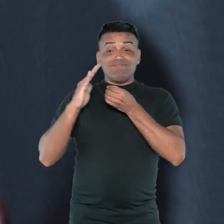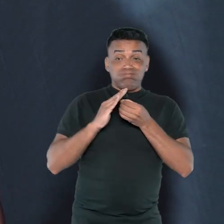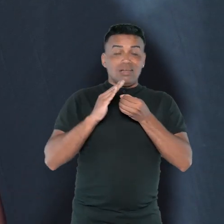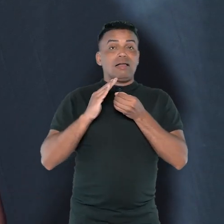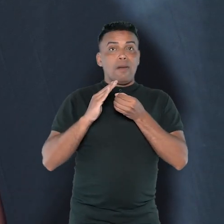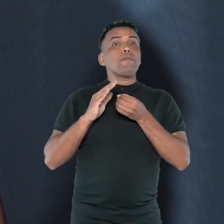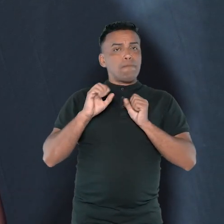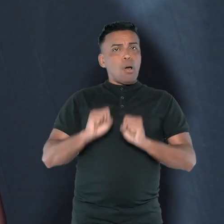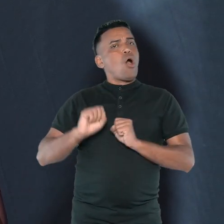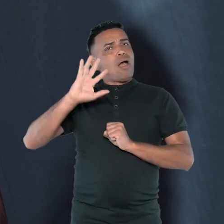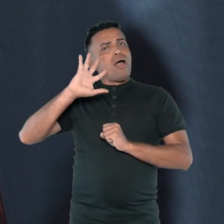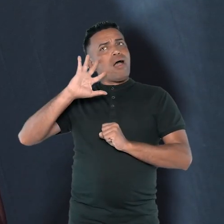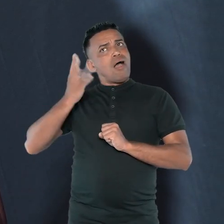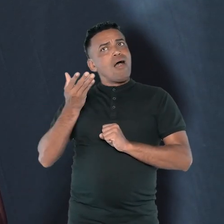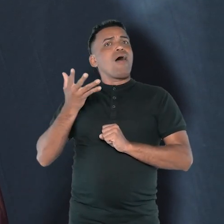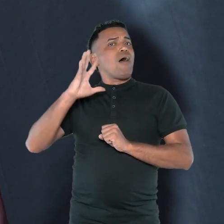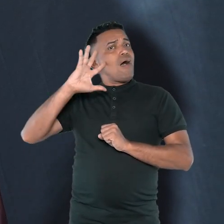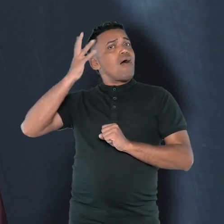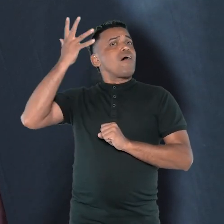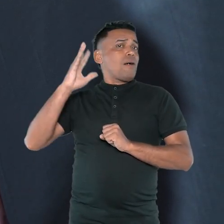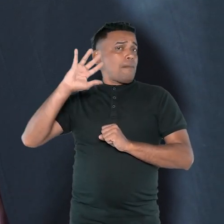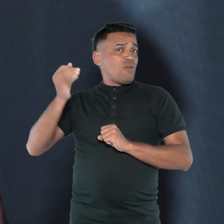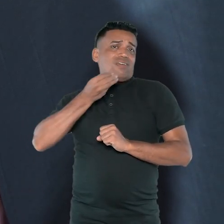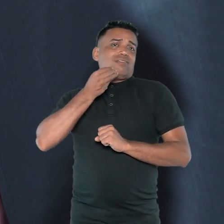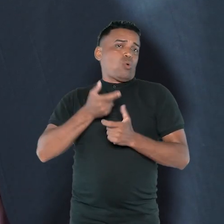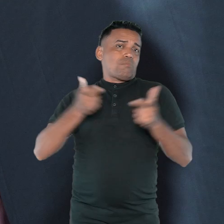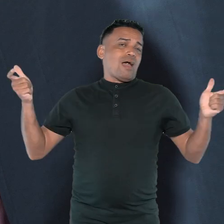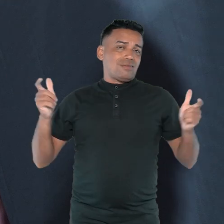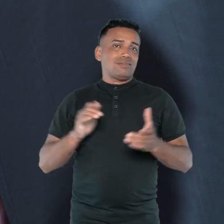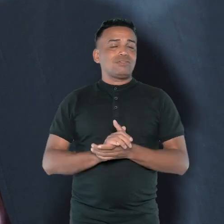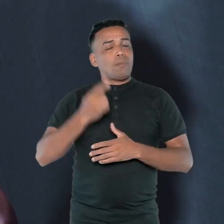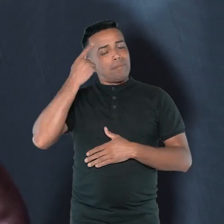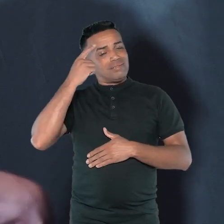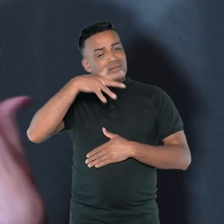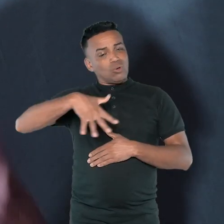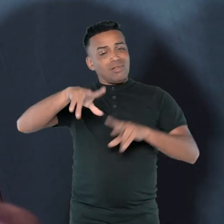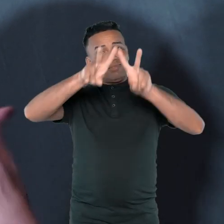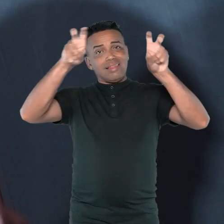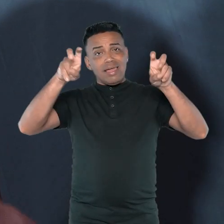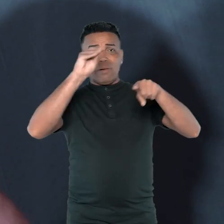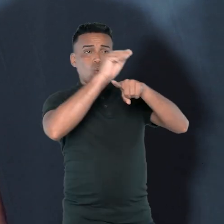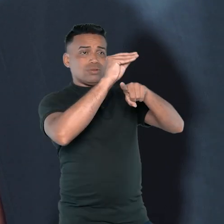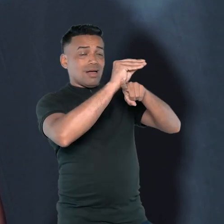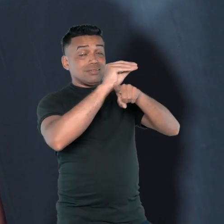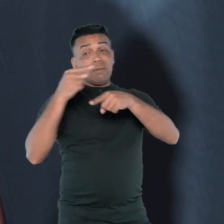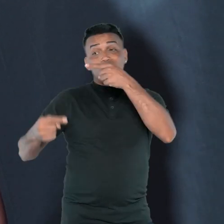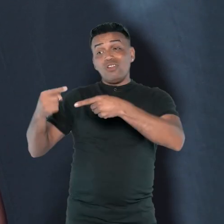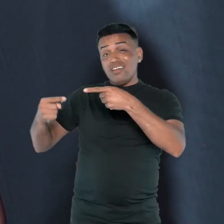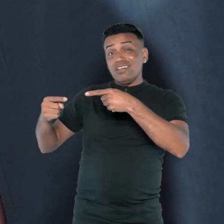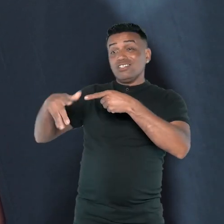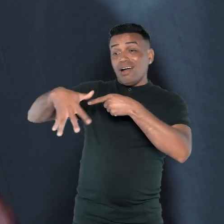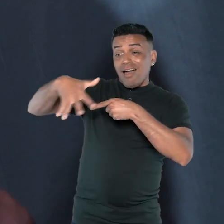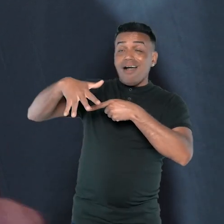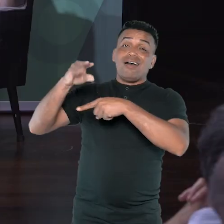proveitoso. Então, eu acredito que pensando o cuidado, e pensando, inclusive, políticas sobre o cuidado também,